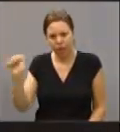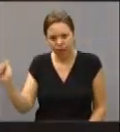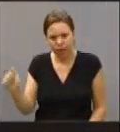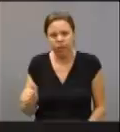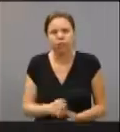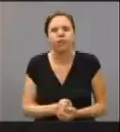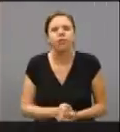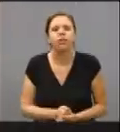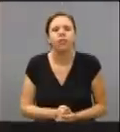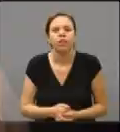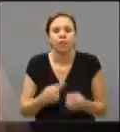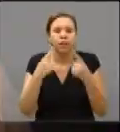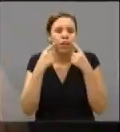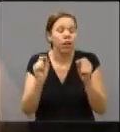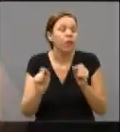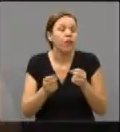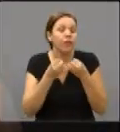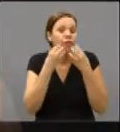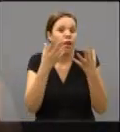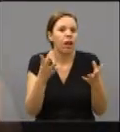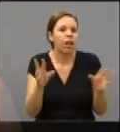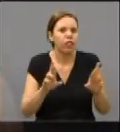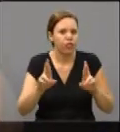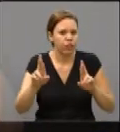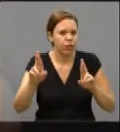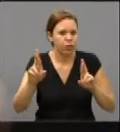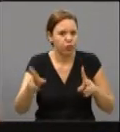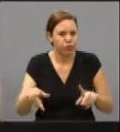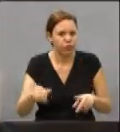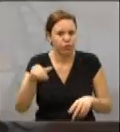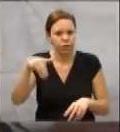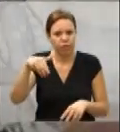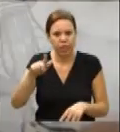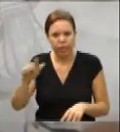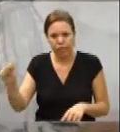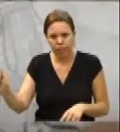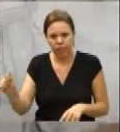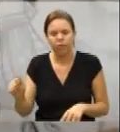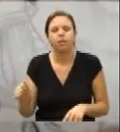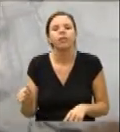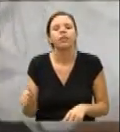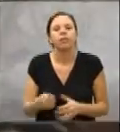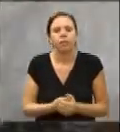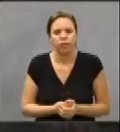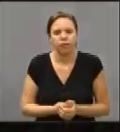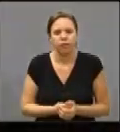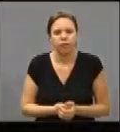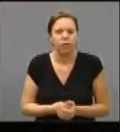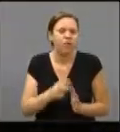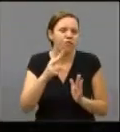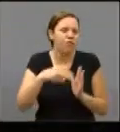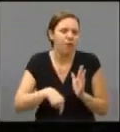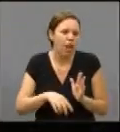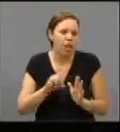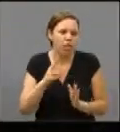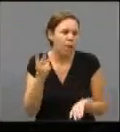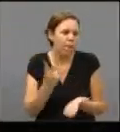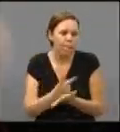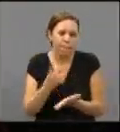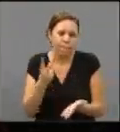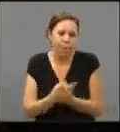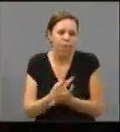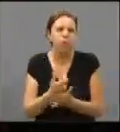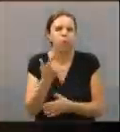Super, o interessante falar é que tem muita diferença entre o mangá e entre a série. Então você não vai ler a mesma coisa, é